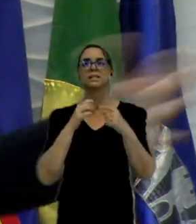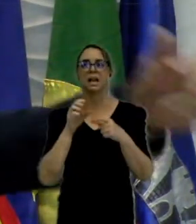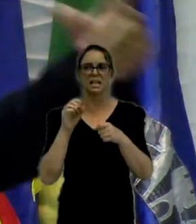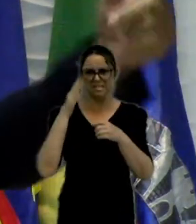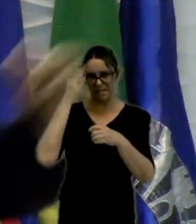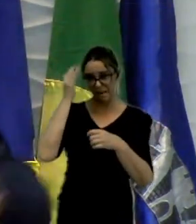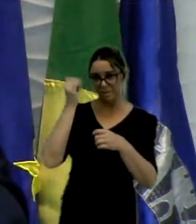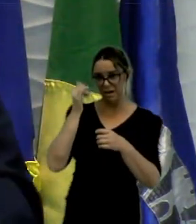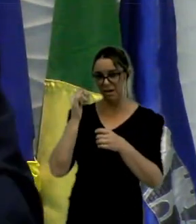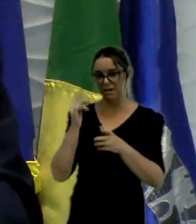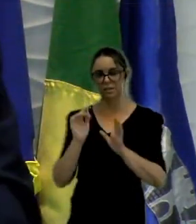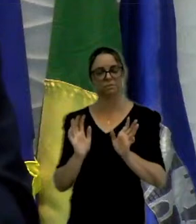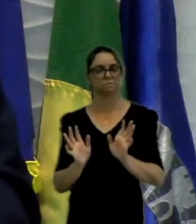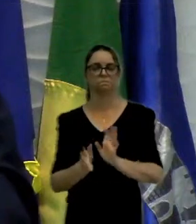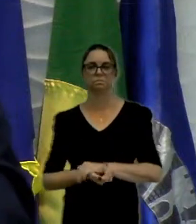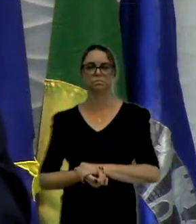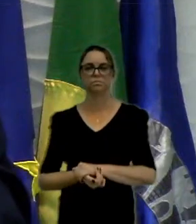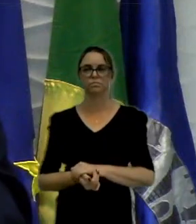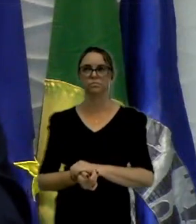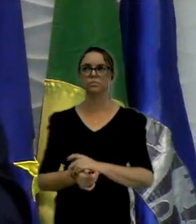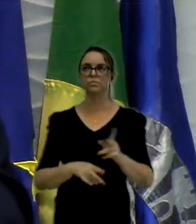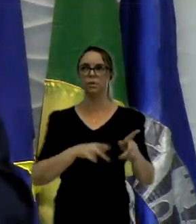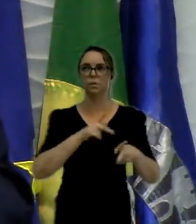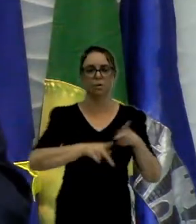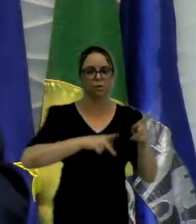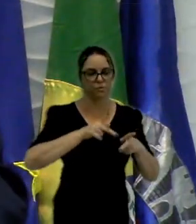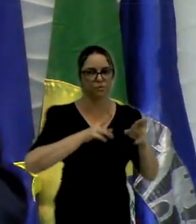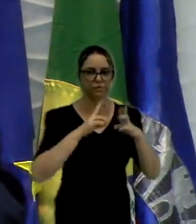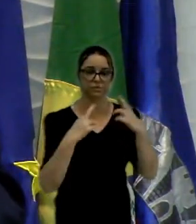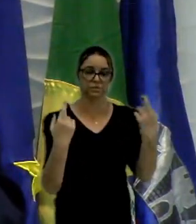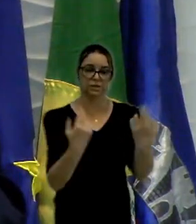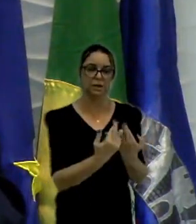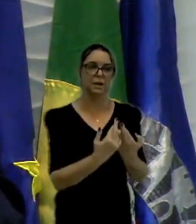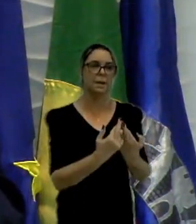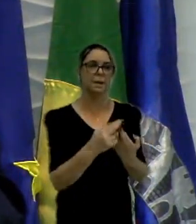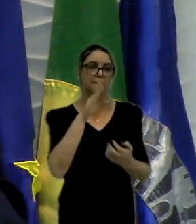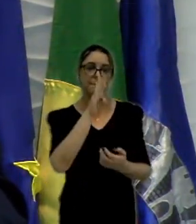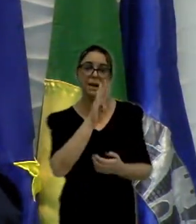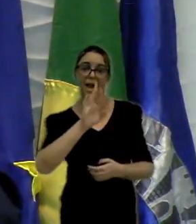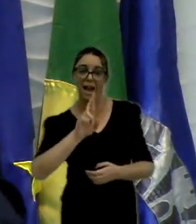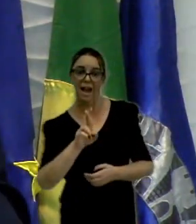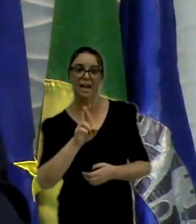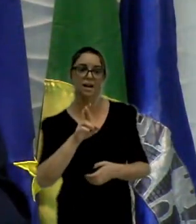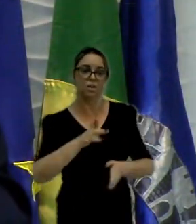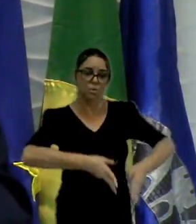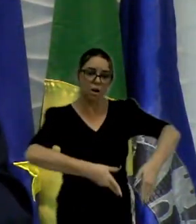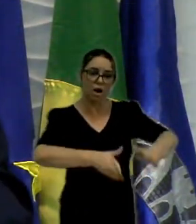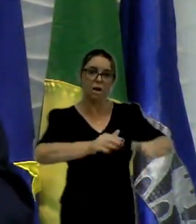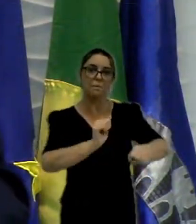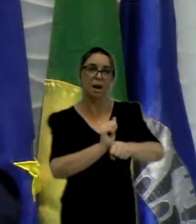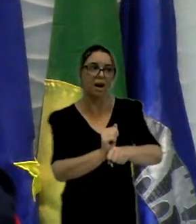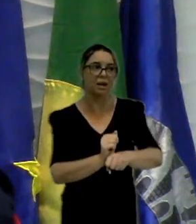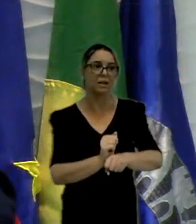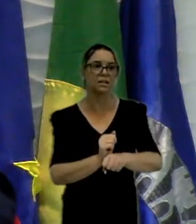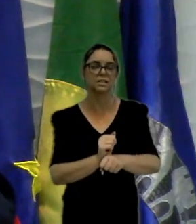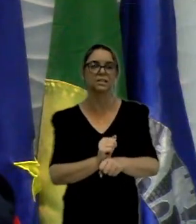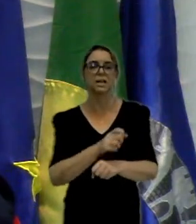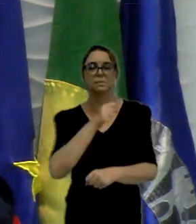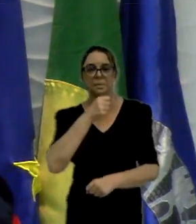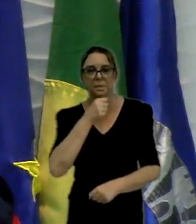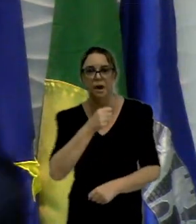O povo está se reunindo para parar a BR ali, chamar a TV Asa Branca, queimar